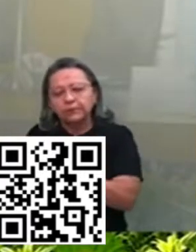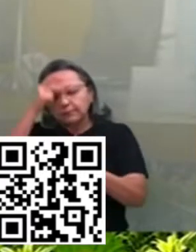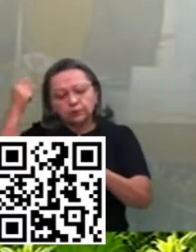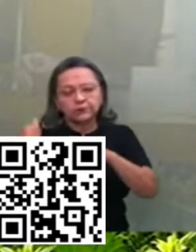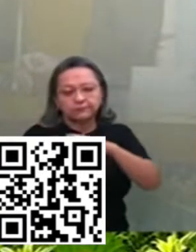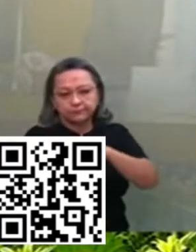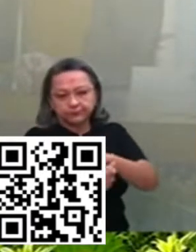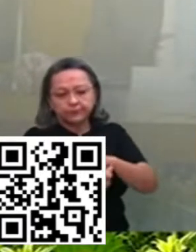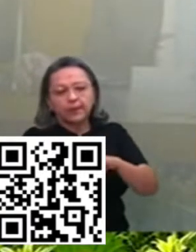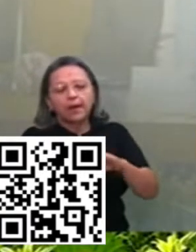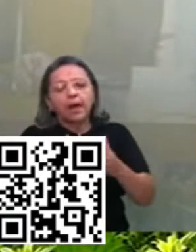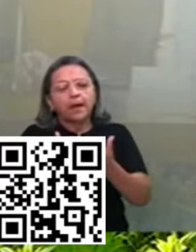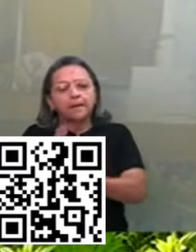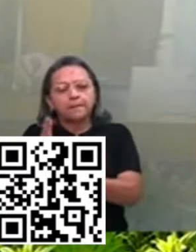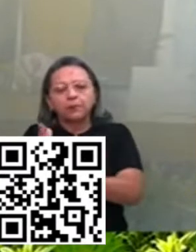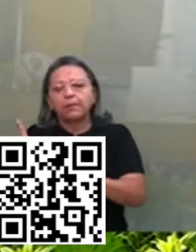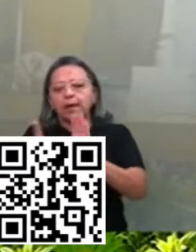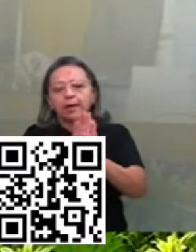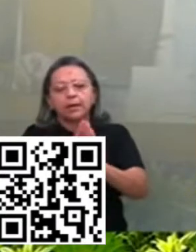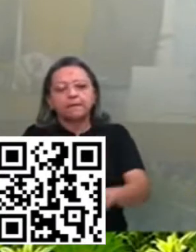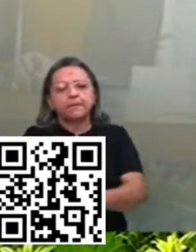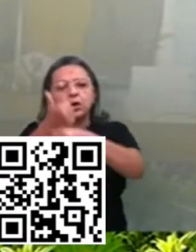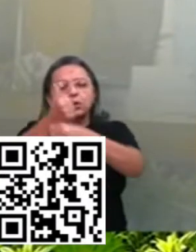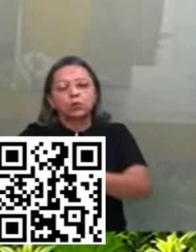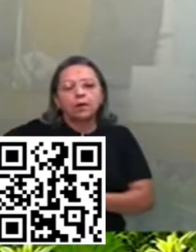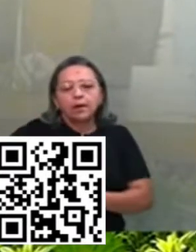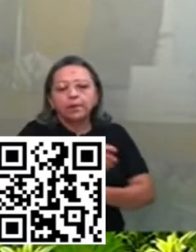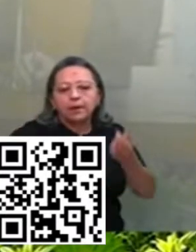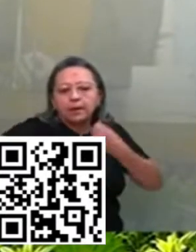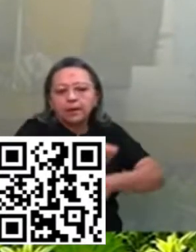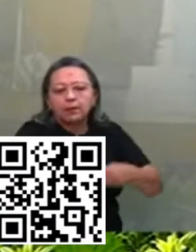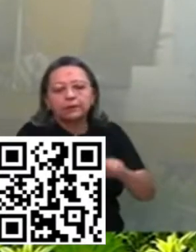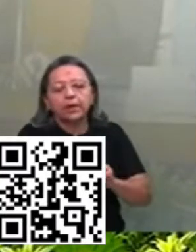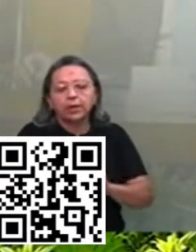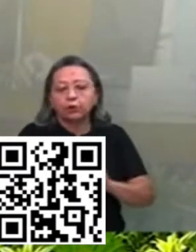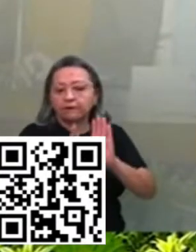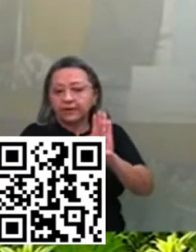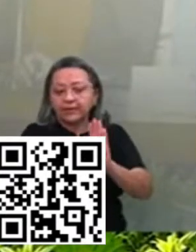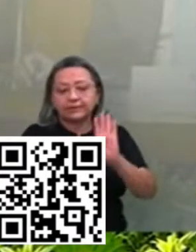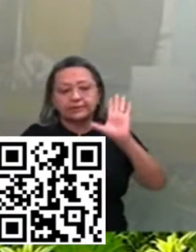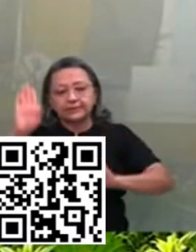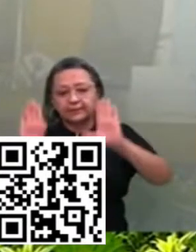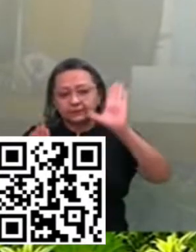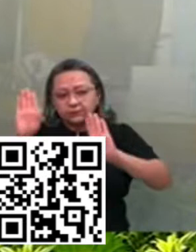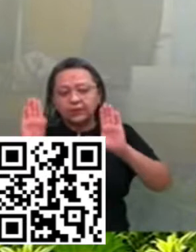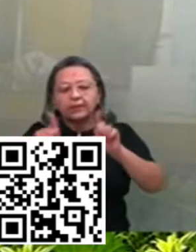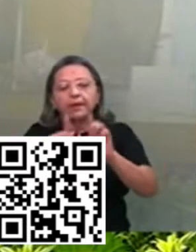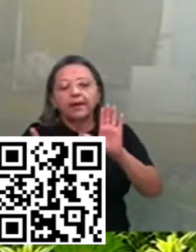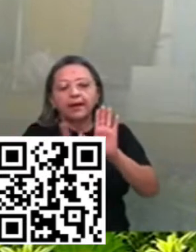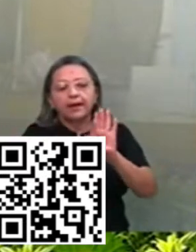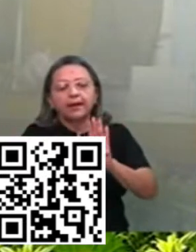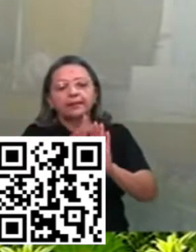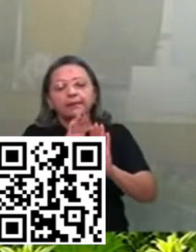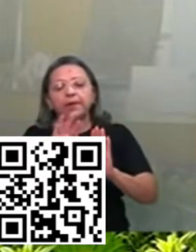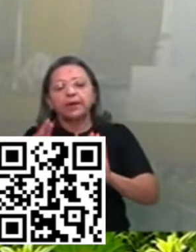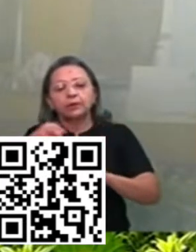investidores. Aprovamos a Lei de Melhoria do Ambiente de Negócios, a nova Lei de Licitações, a Lei da BR